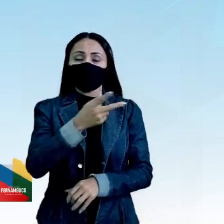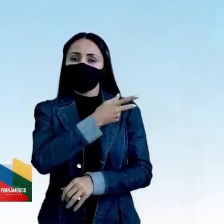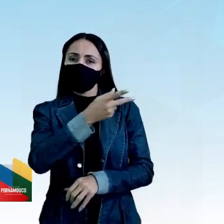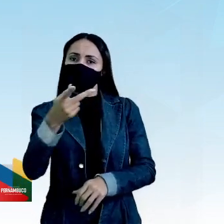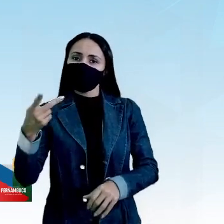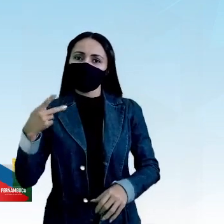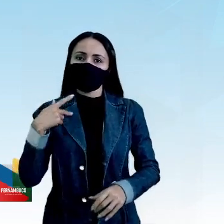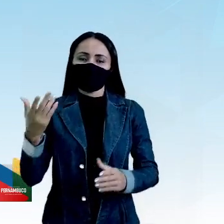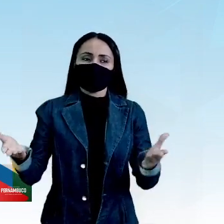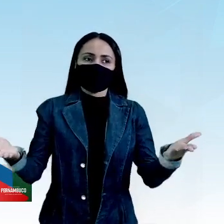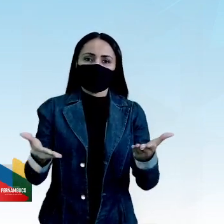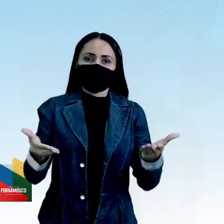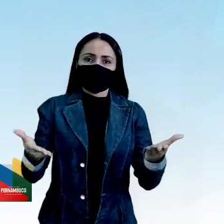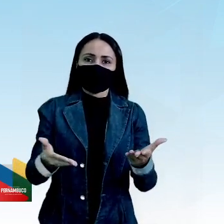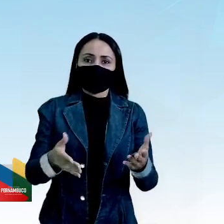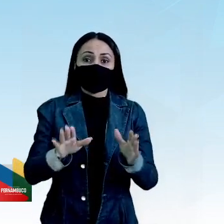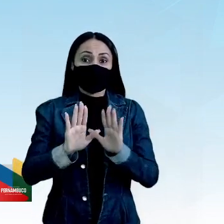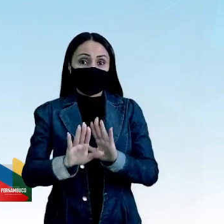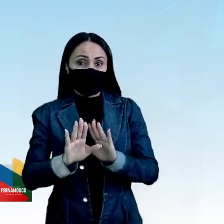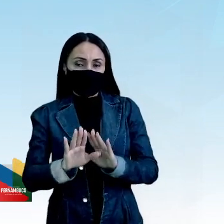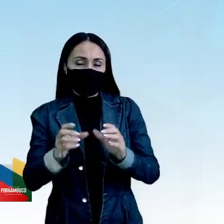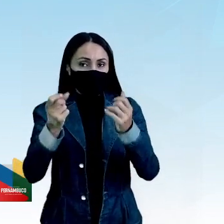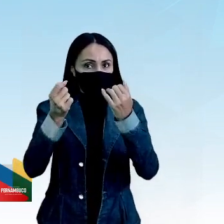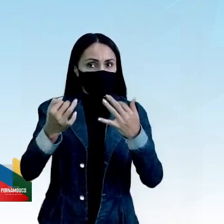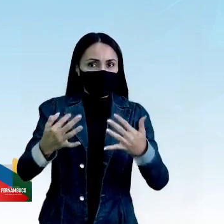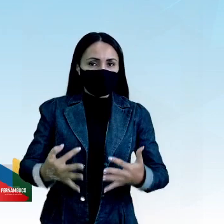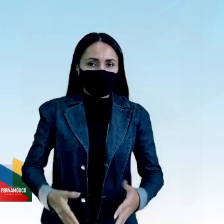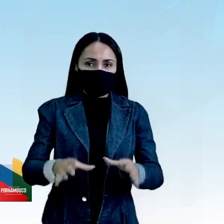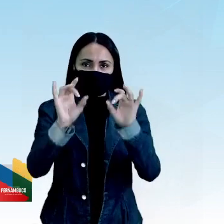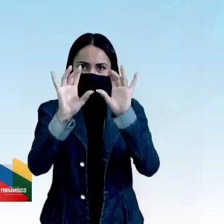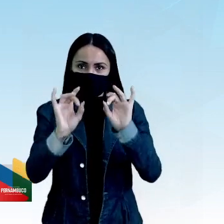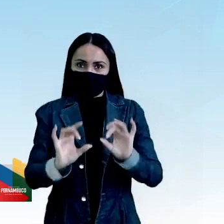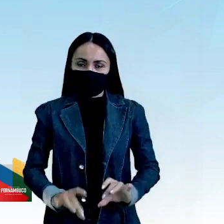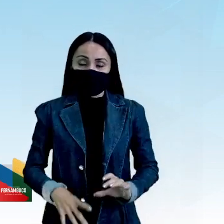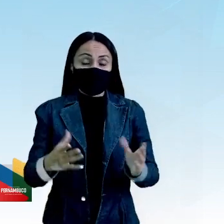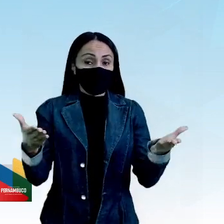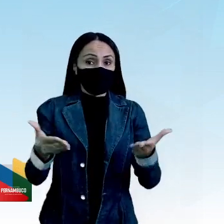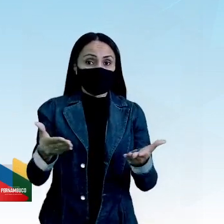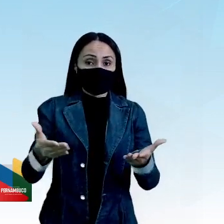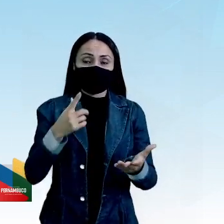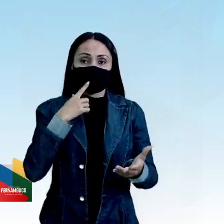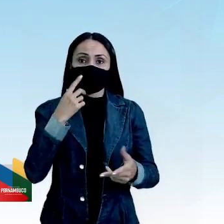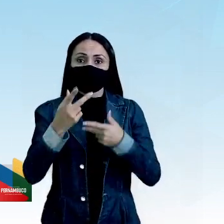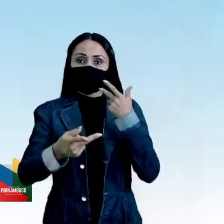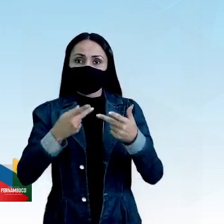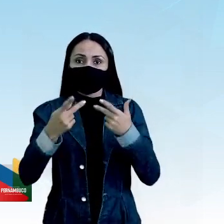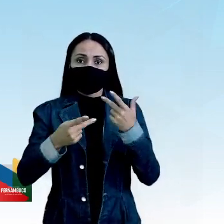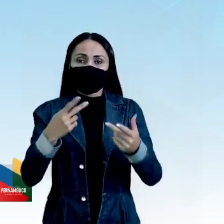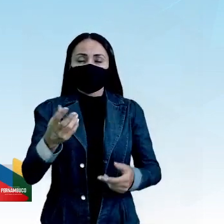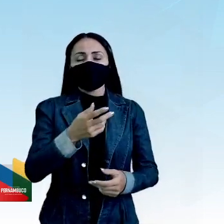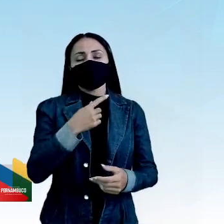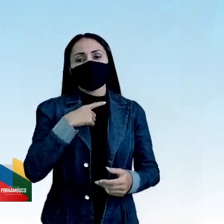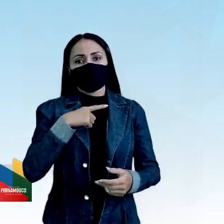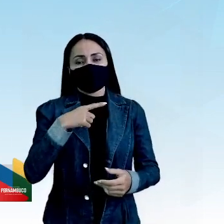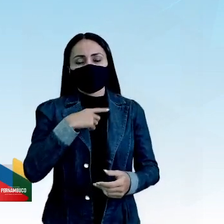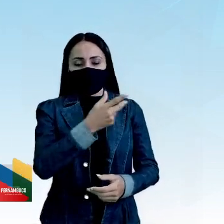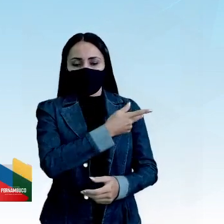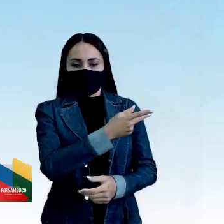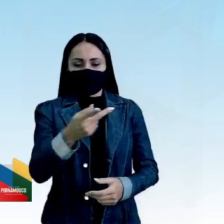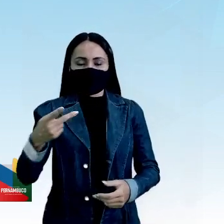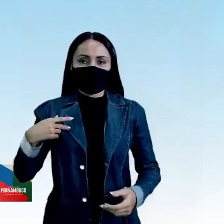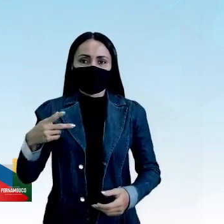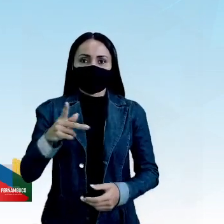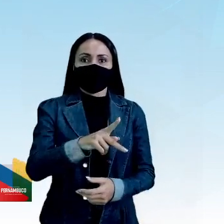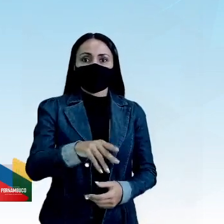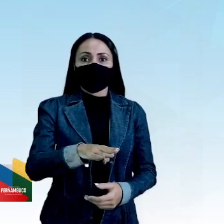irá aqui já tocar num ponto especial. Hoje, como eu falei, temos aqui a visita do